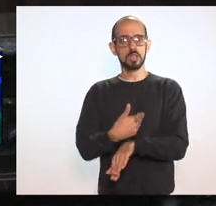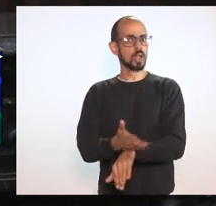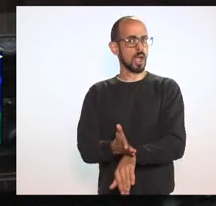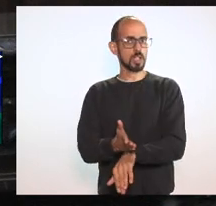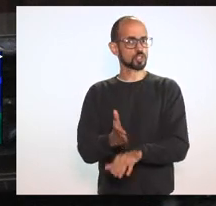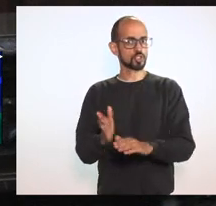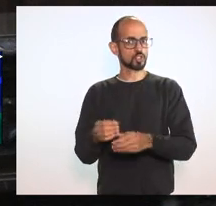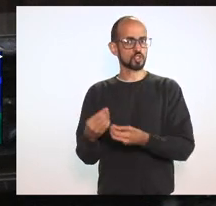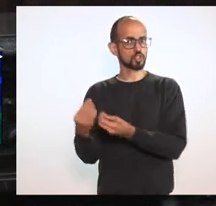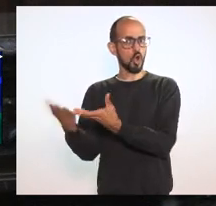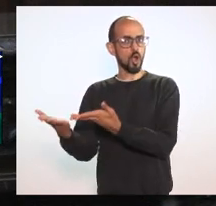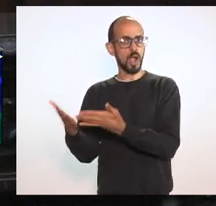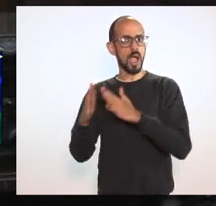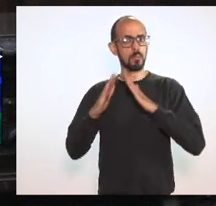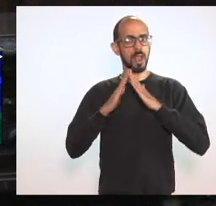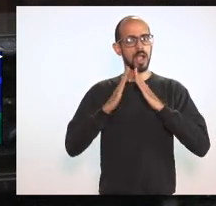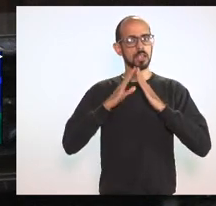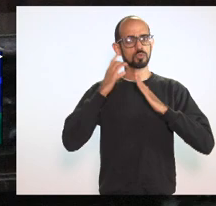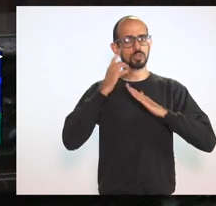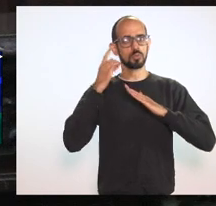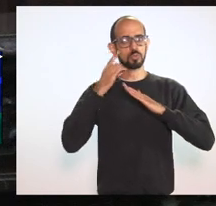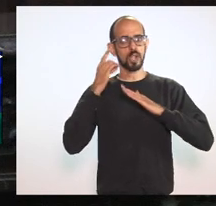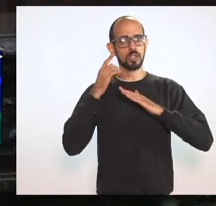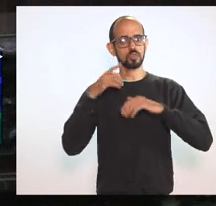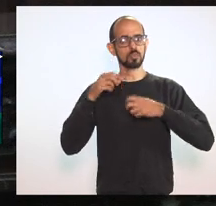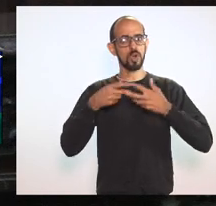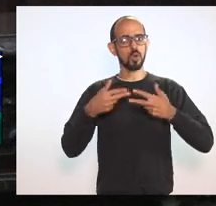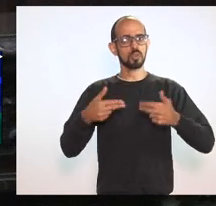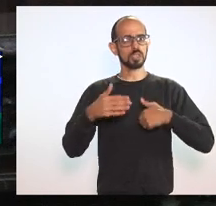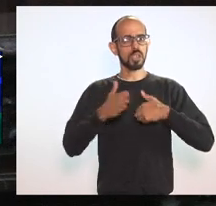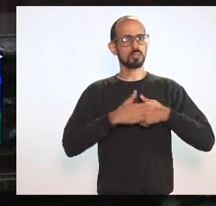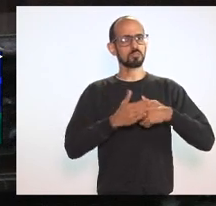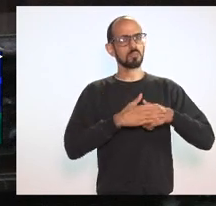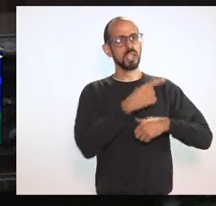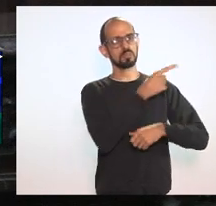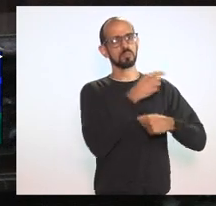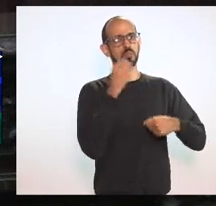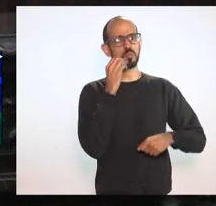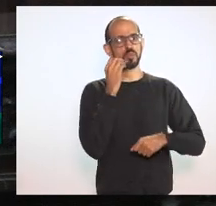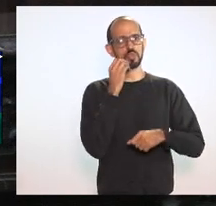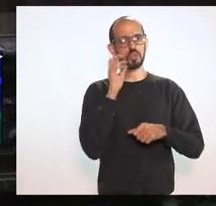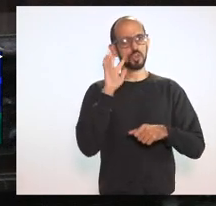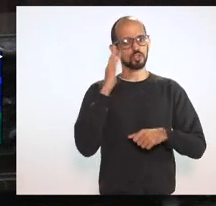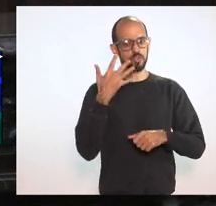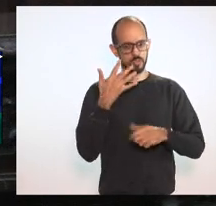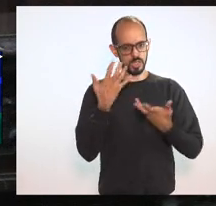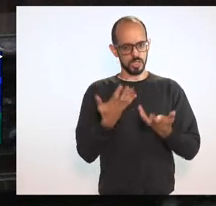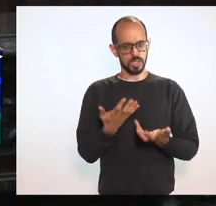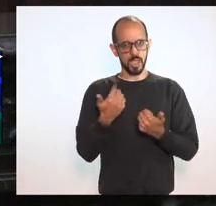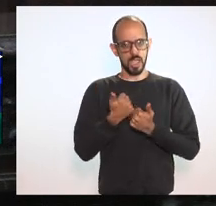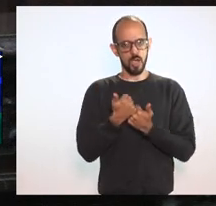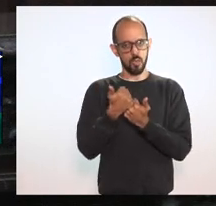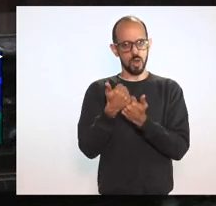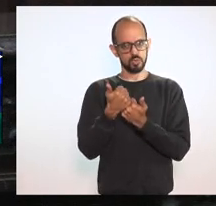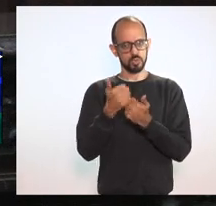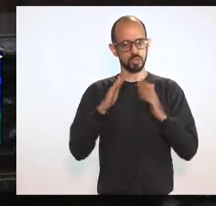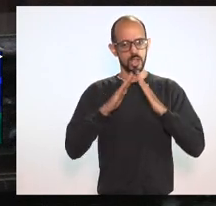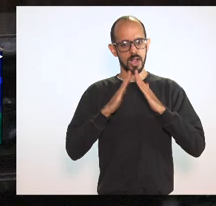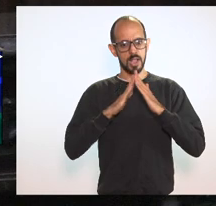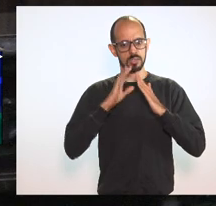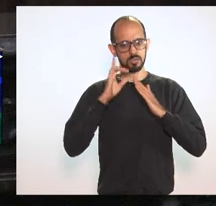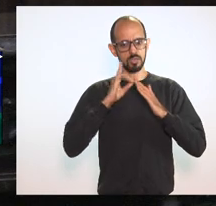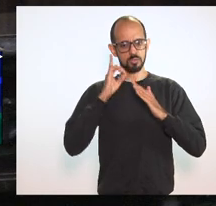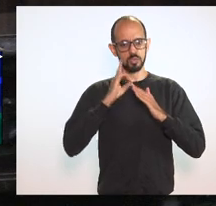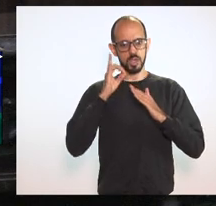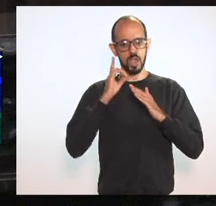essa casa algo que deveria O Poder Executivo resolver mas ele quer o respaldo da Assembleia